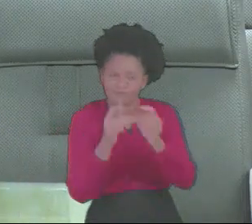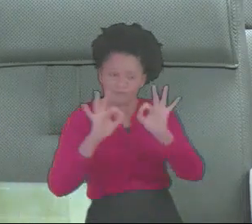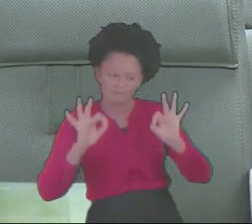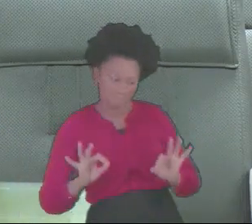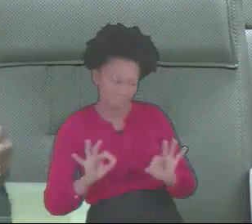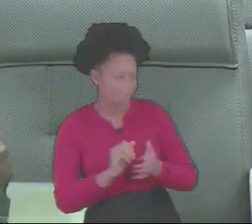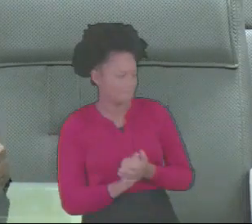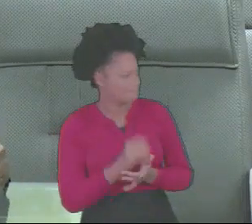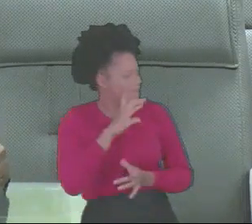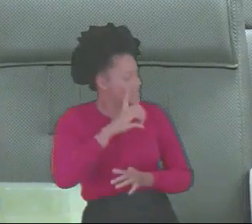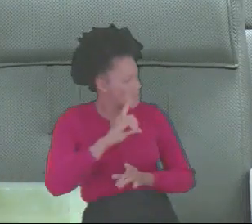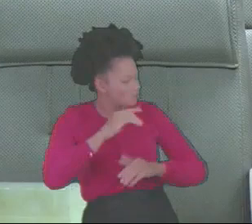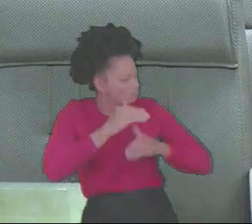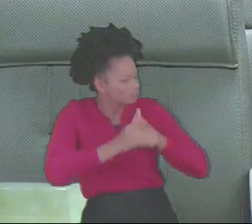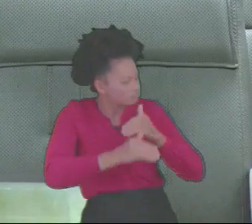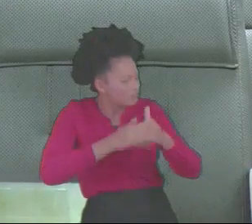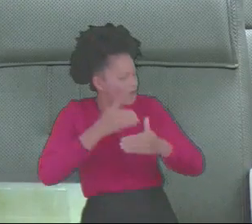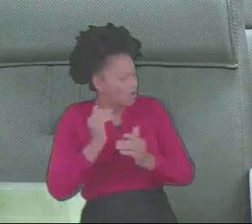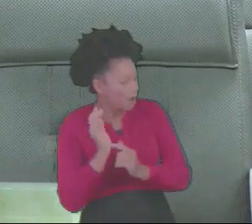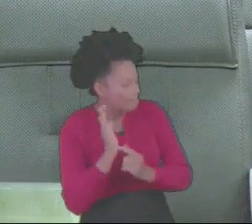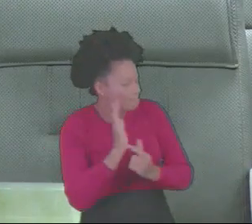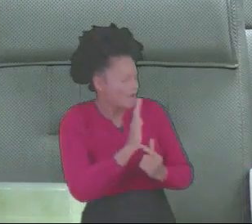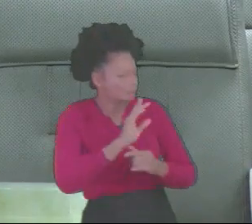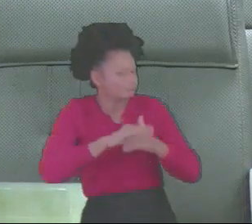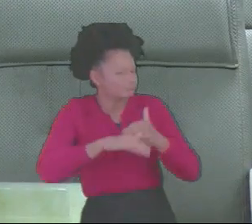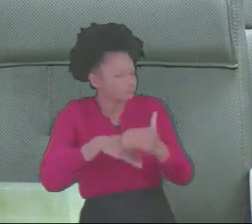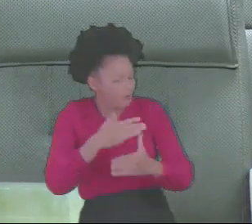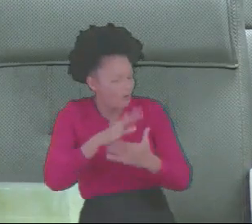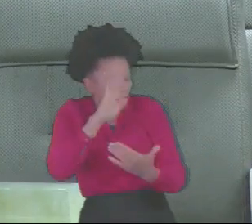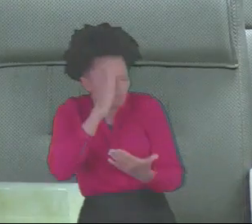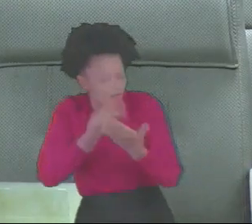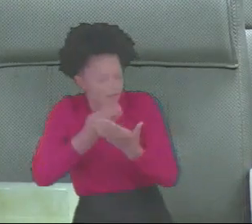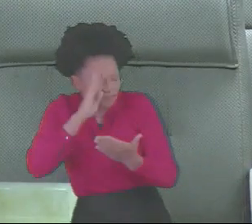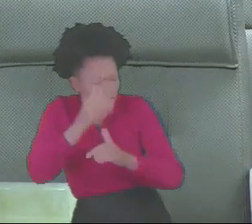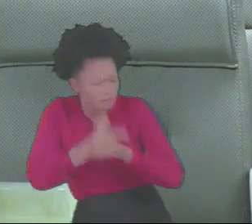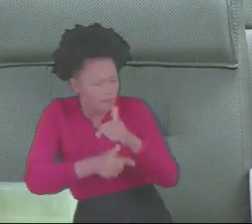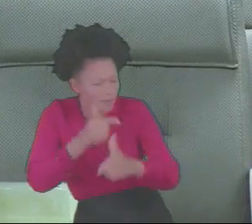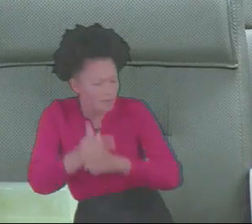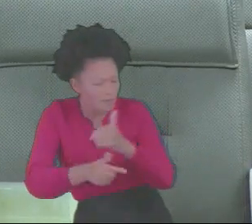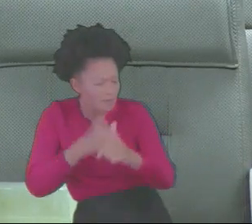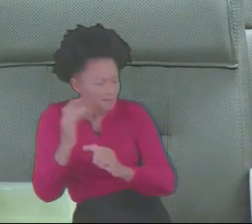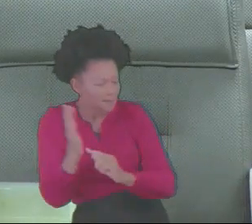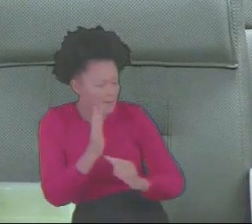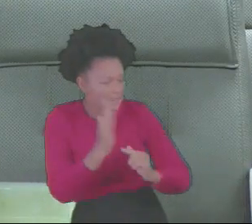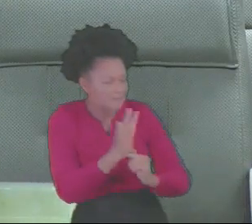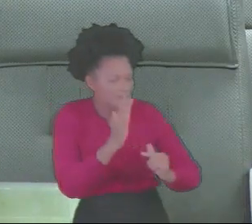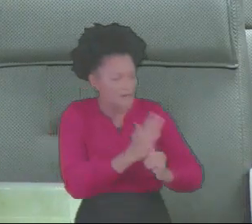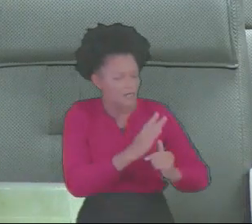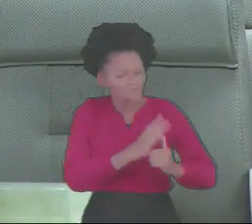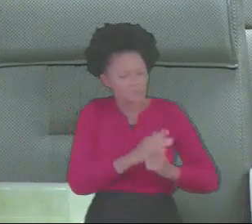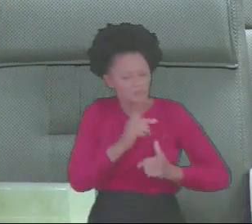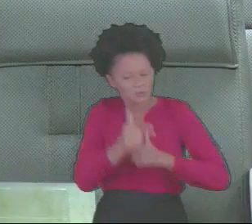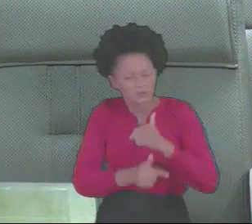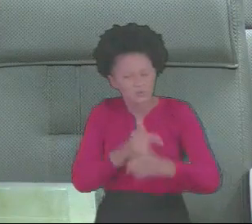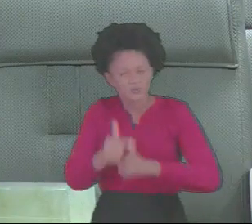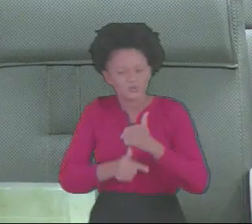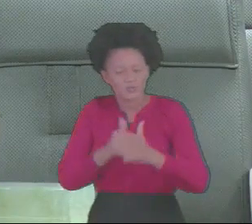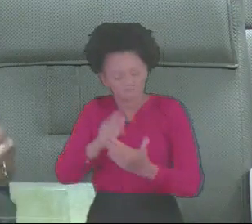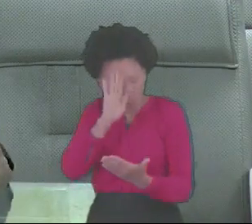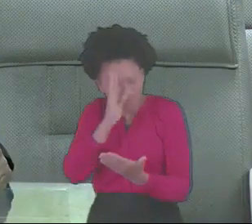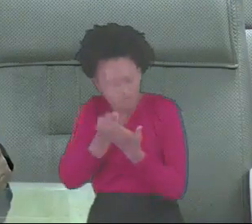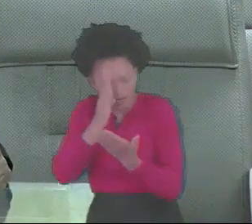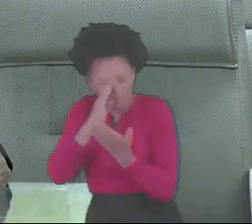iria descortinando a proporção que ele fosse trabalhando andando contribuindo